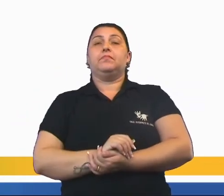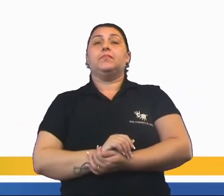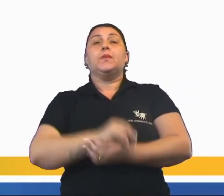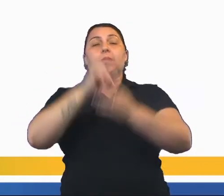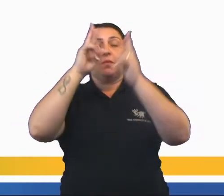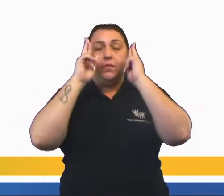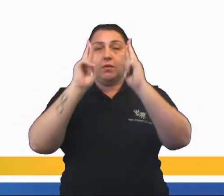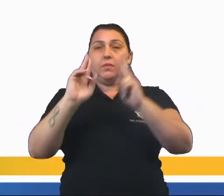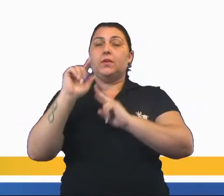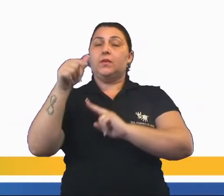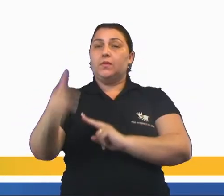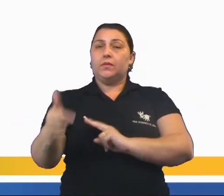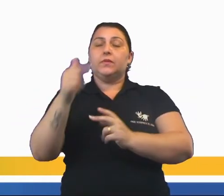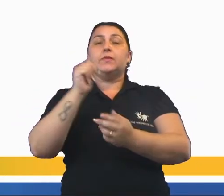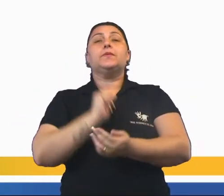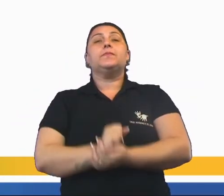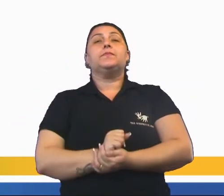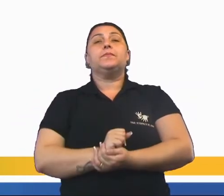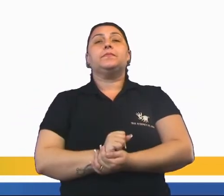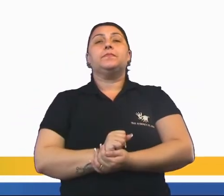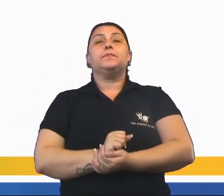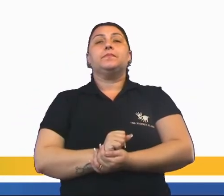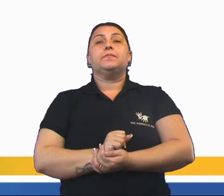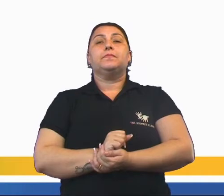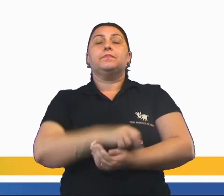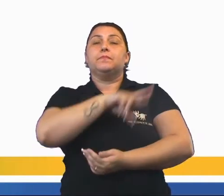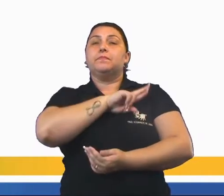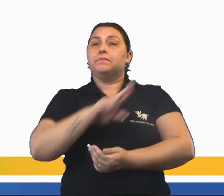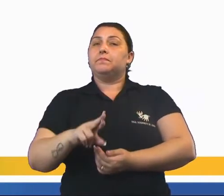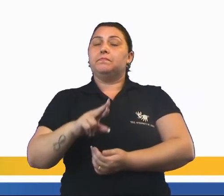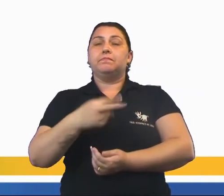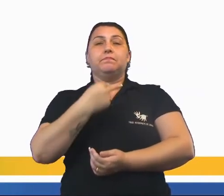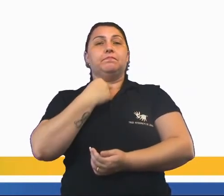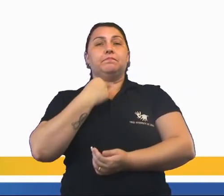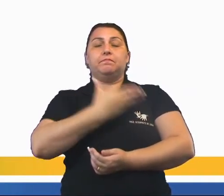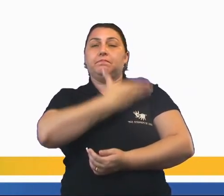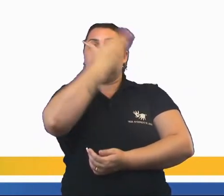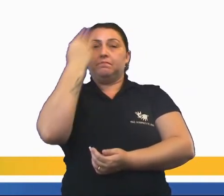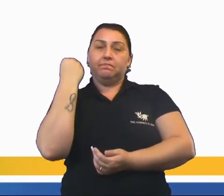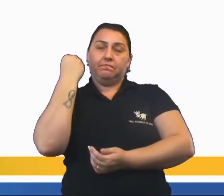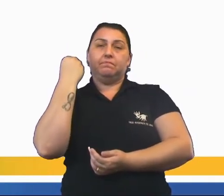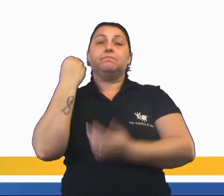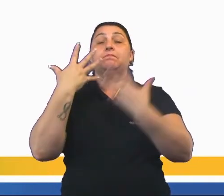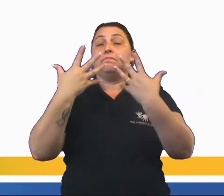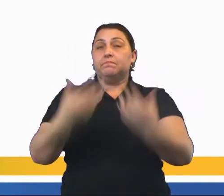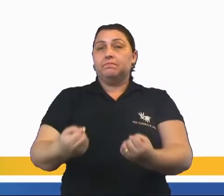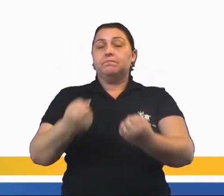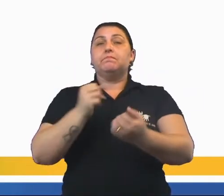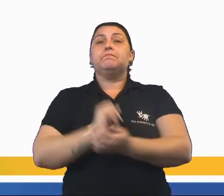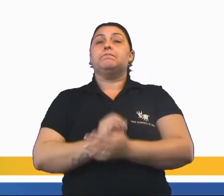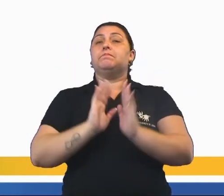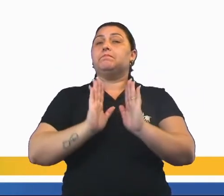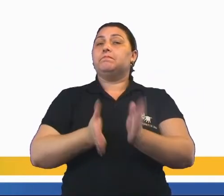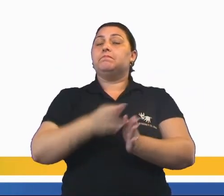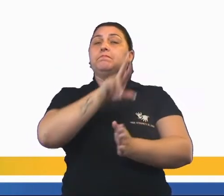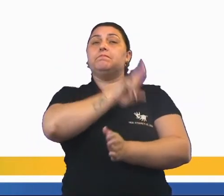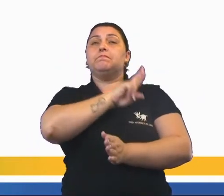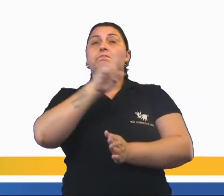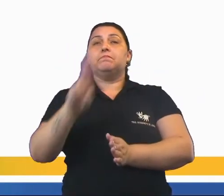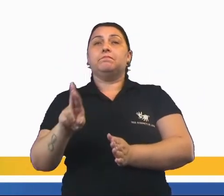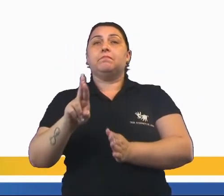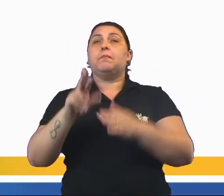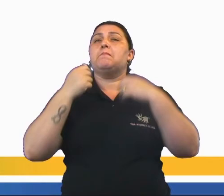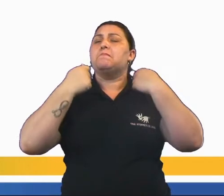o respeito ao outro. Essa, nenhuma religião pode abrir mão de acolher, de aceitar. Já a questão religiosa